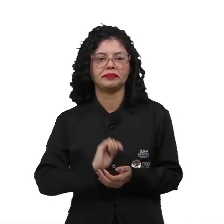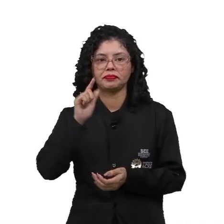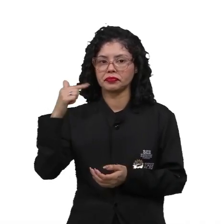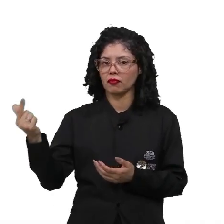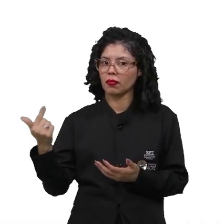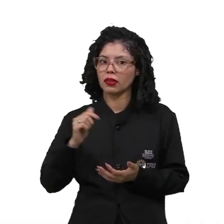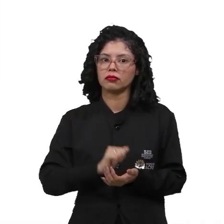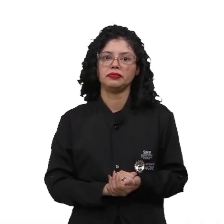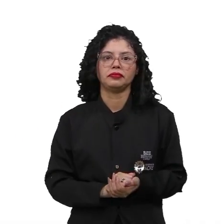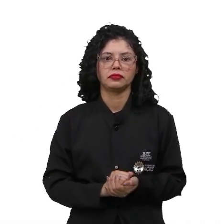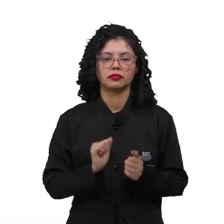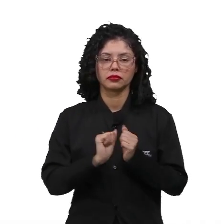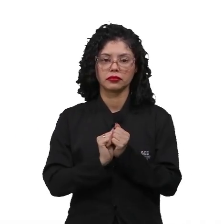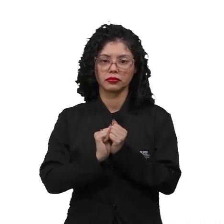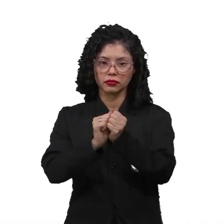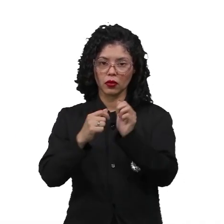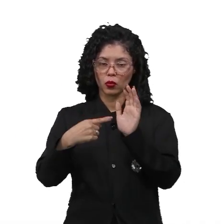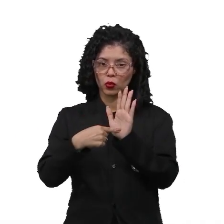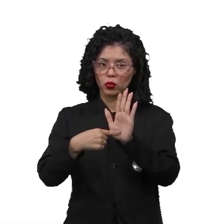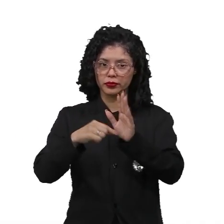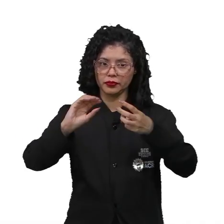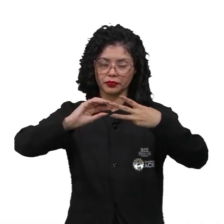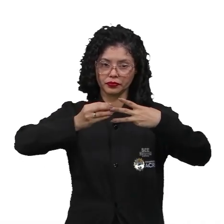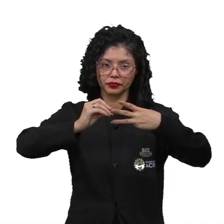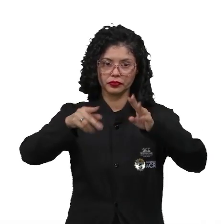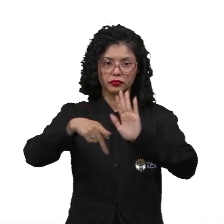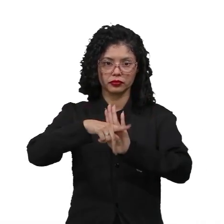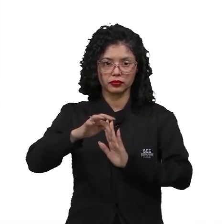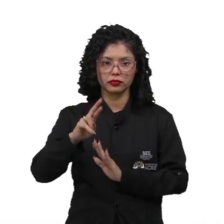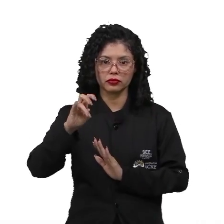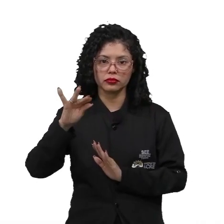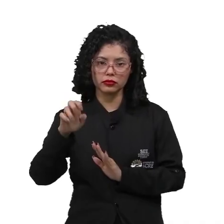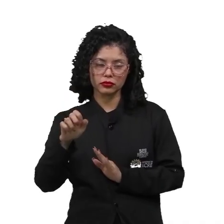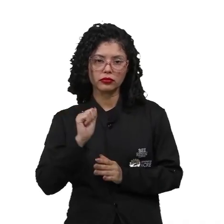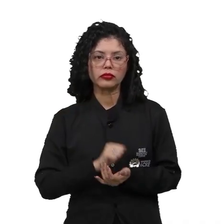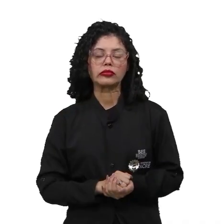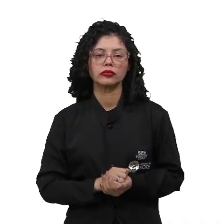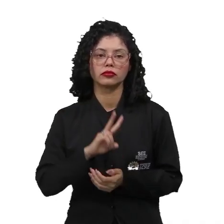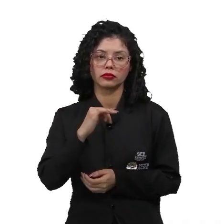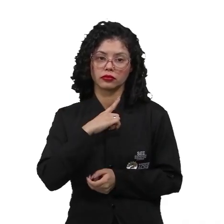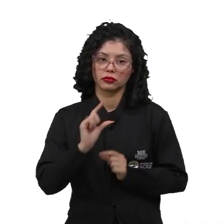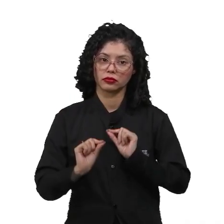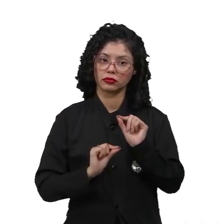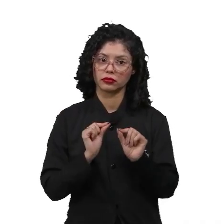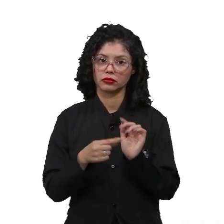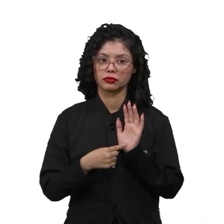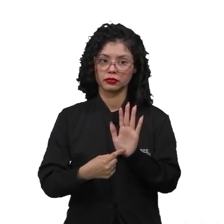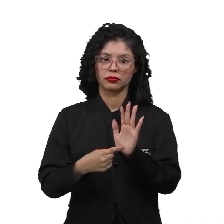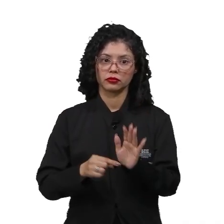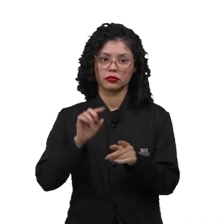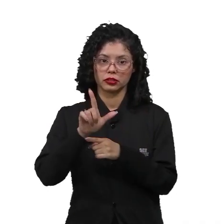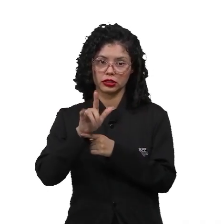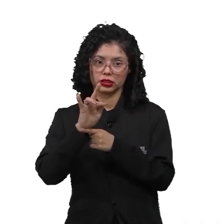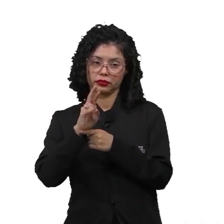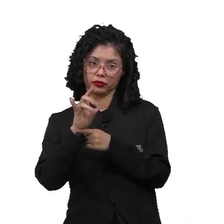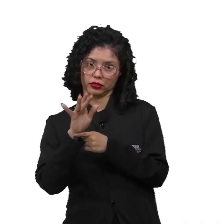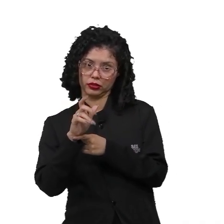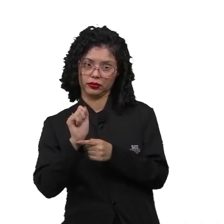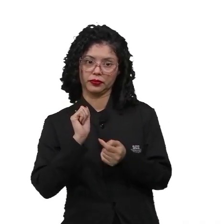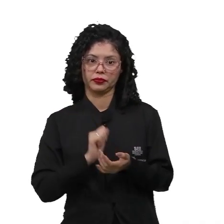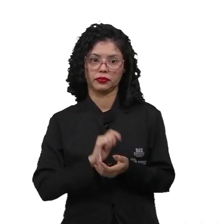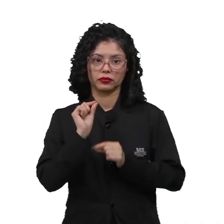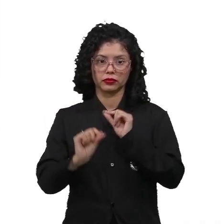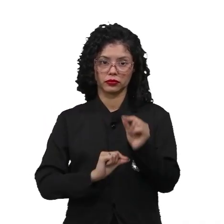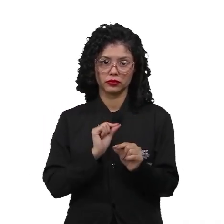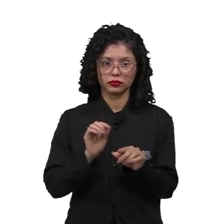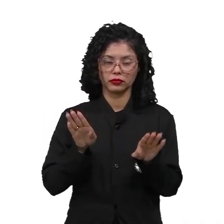né? Todas as células apresentadoras de antígeno. E aí elas vão apresentar ali para os linfócitos. Né? Então a gente tem